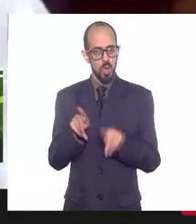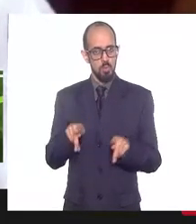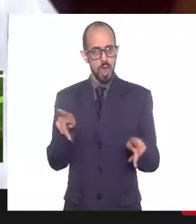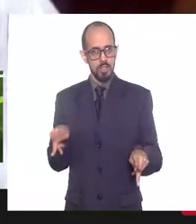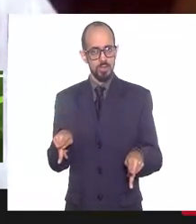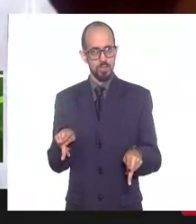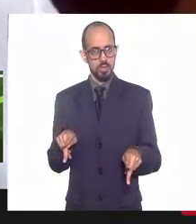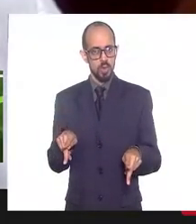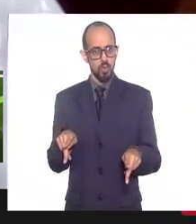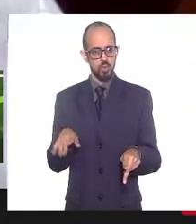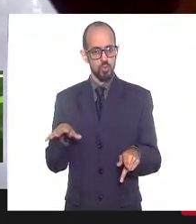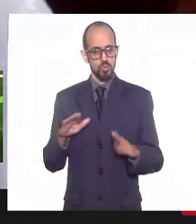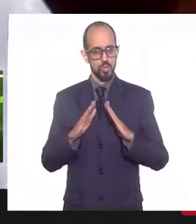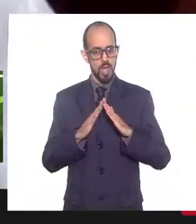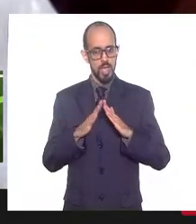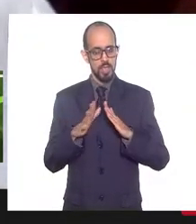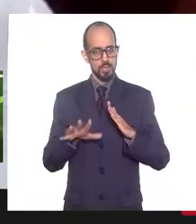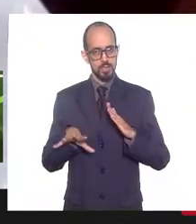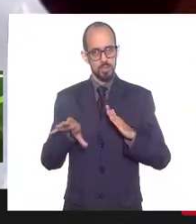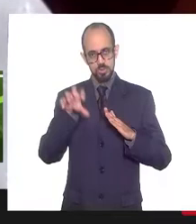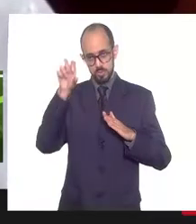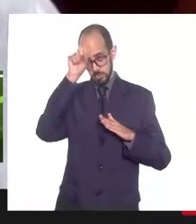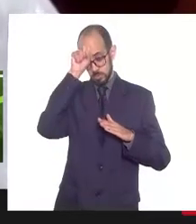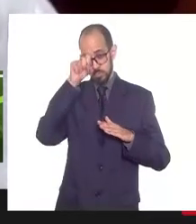de terreiro, atende todas